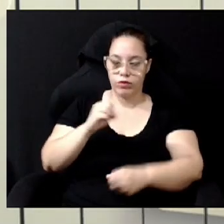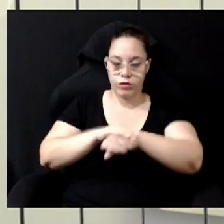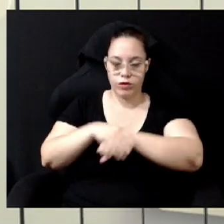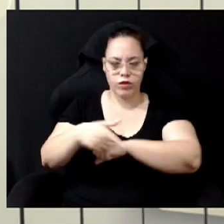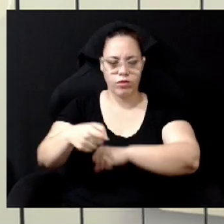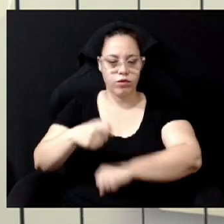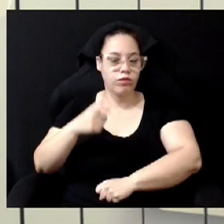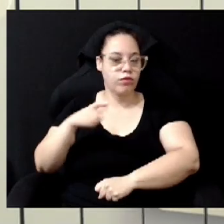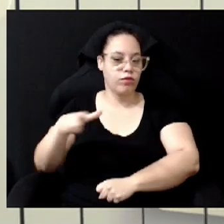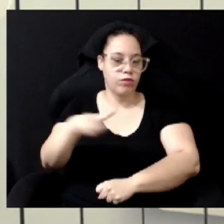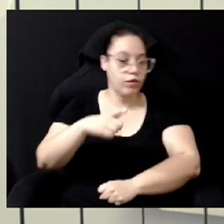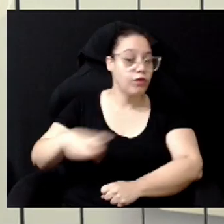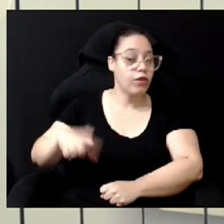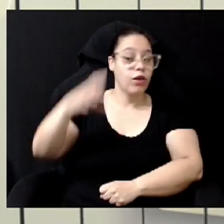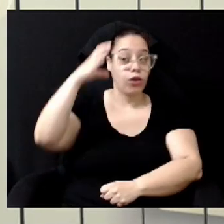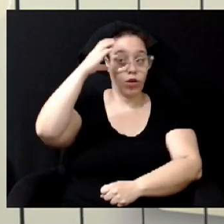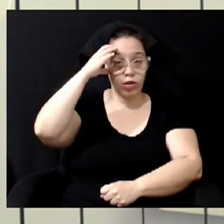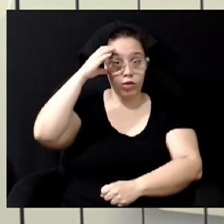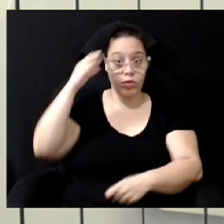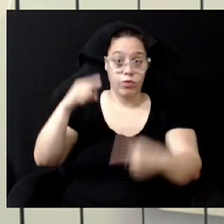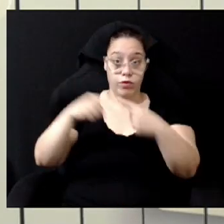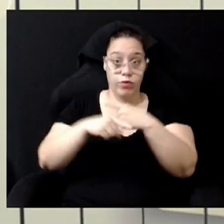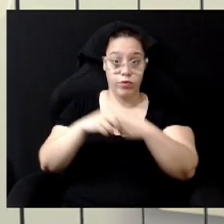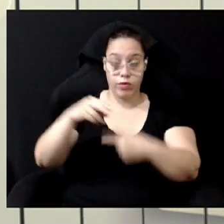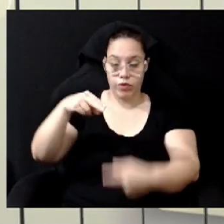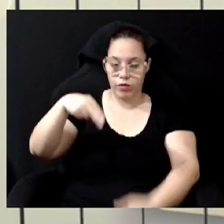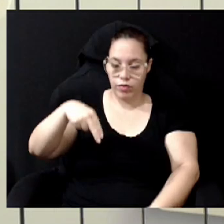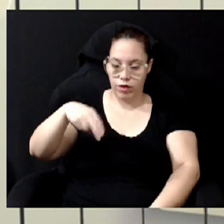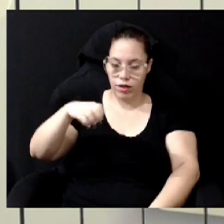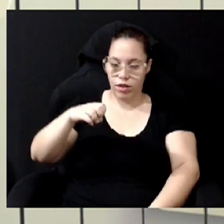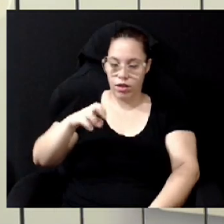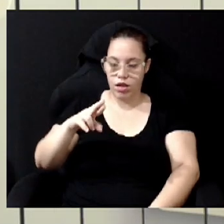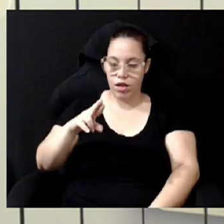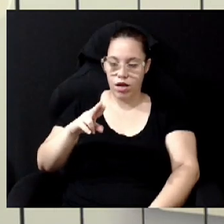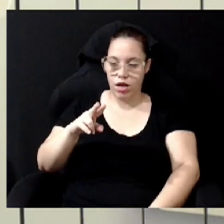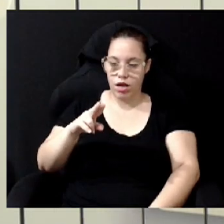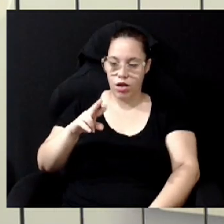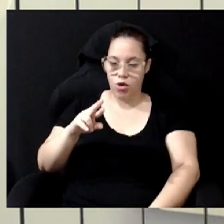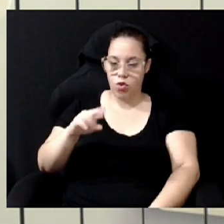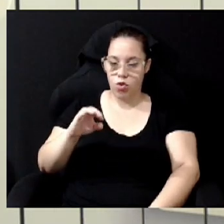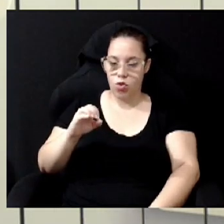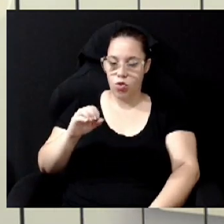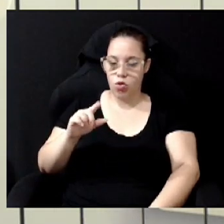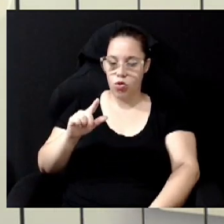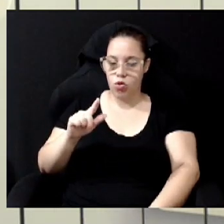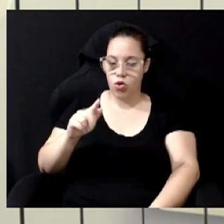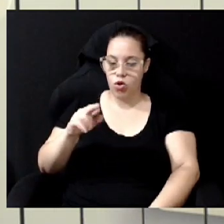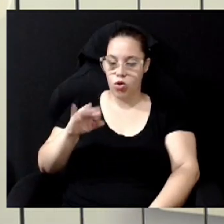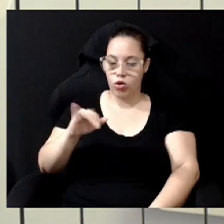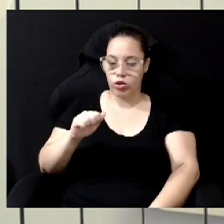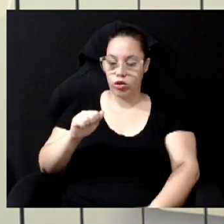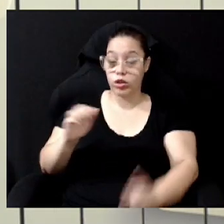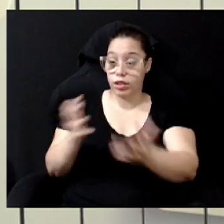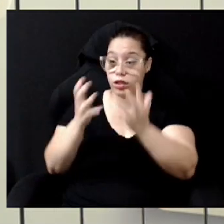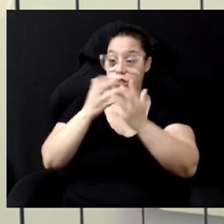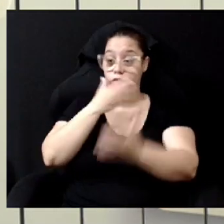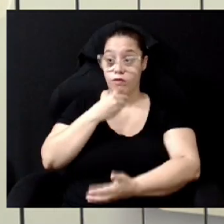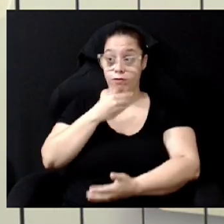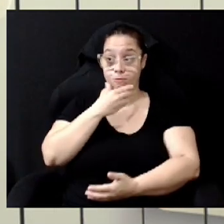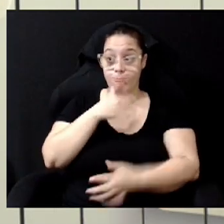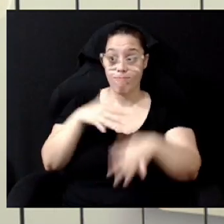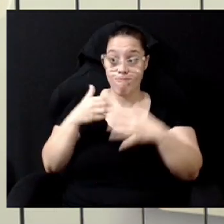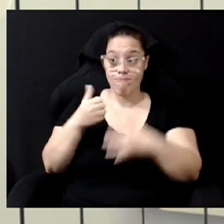do Taquaral, a equipe Neurologia Ativa, que é a lanterna da Superliga Masculina. 12h